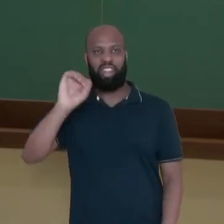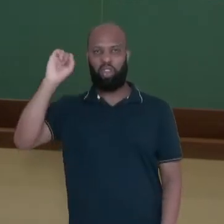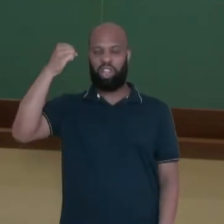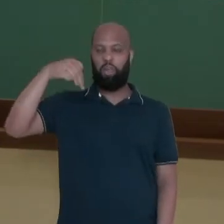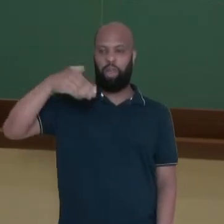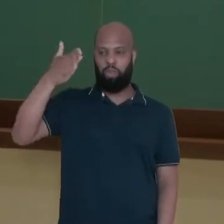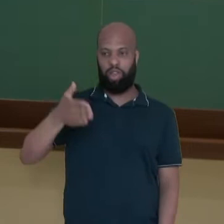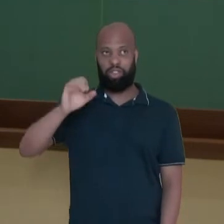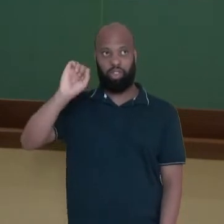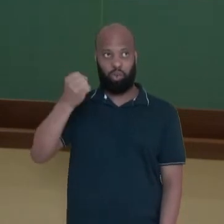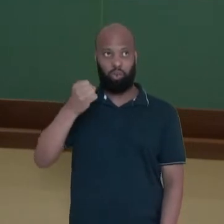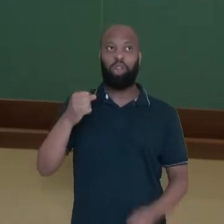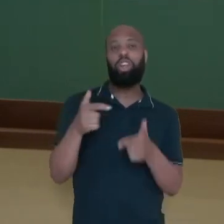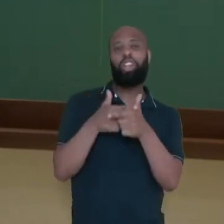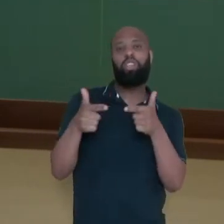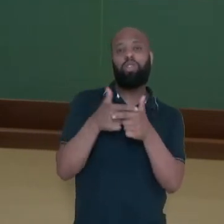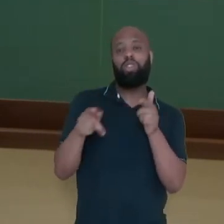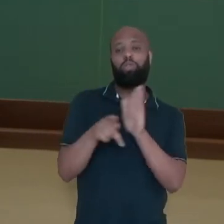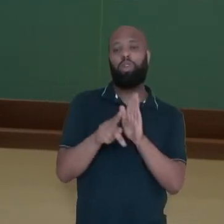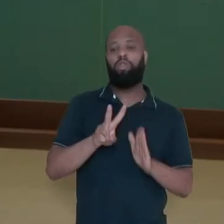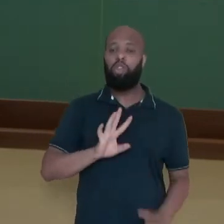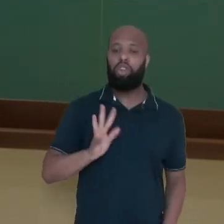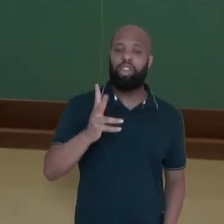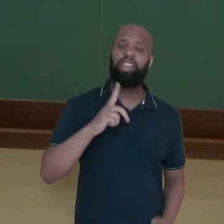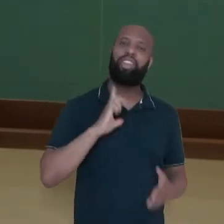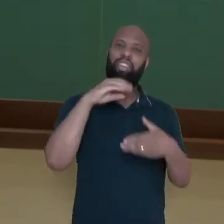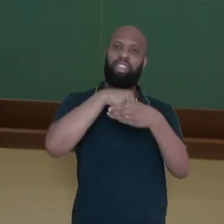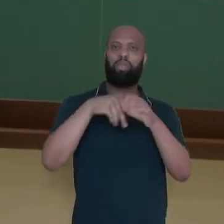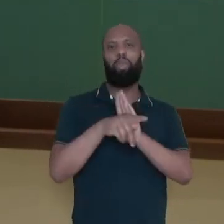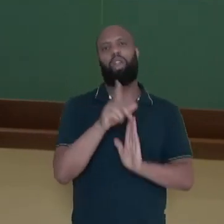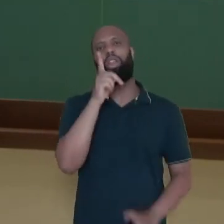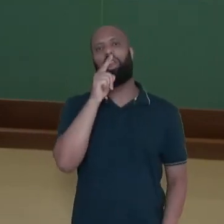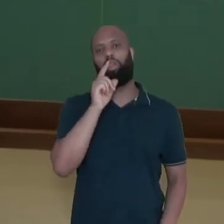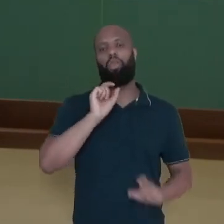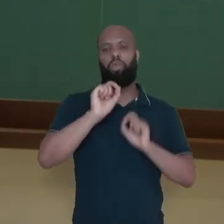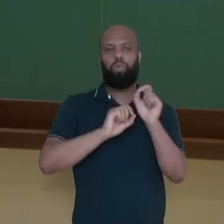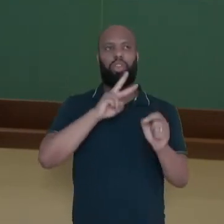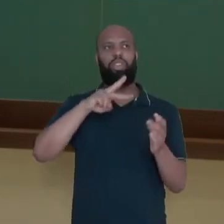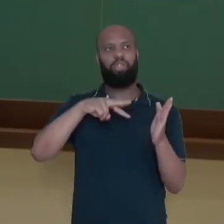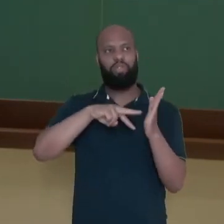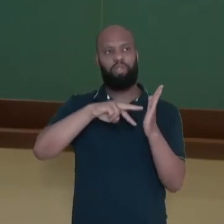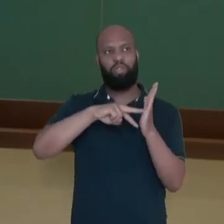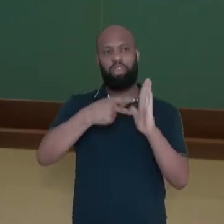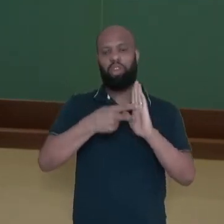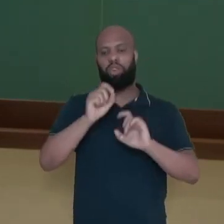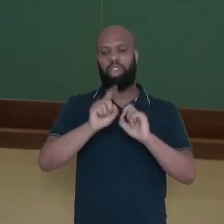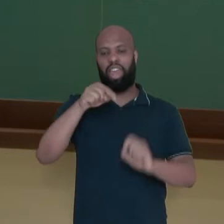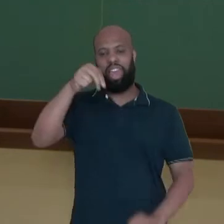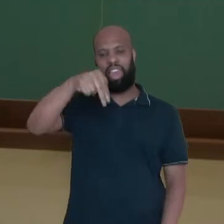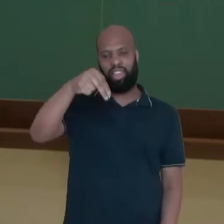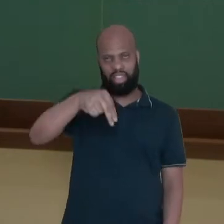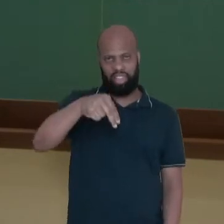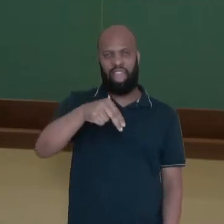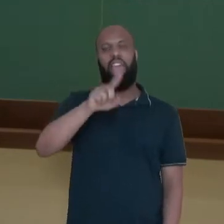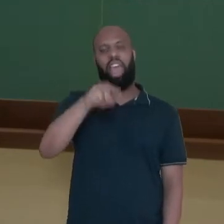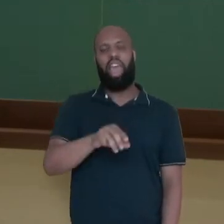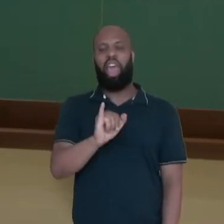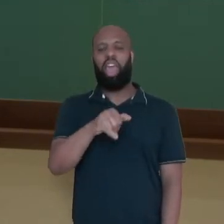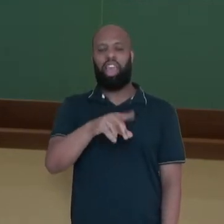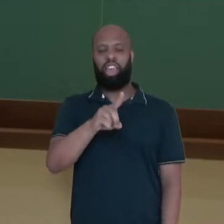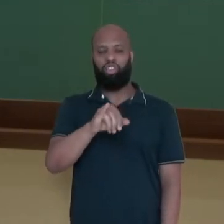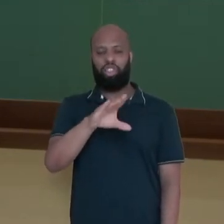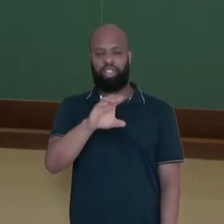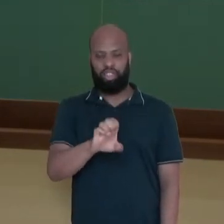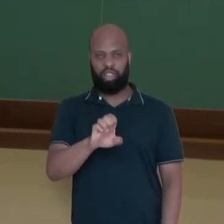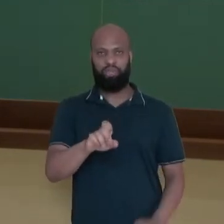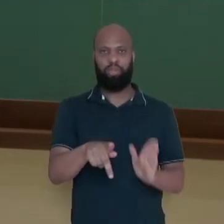e divide pela velocidade da luz dentro da água. Isso vai dar esse índice de refração. Você pode pensar que o índice de